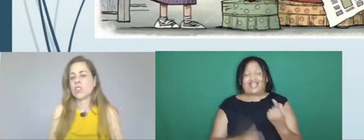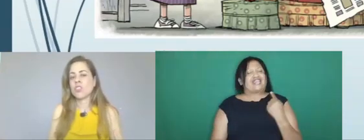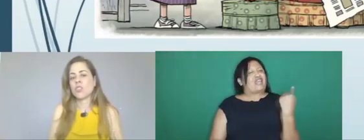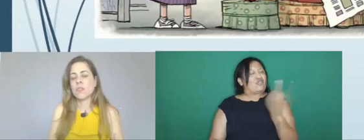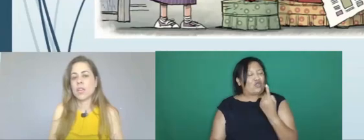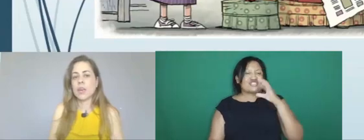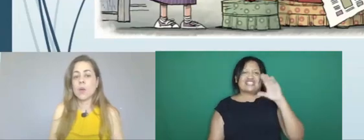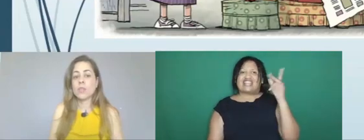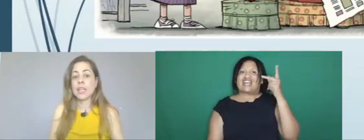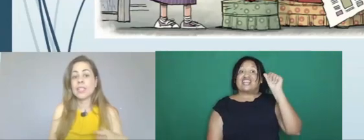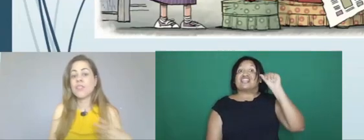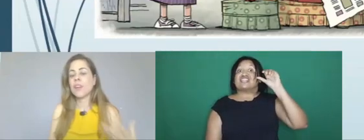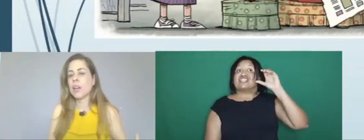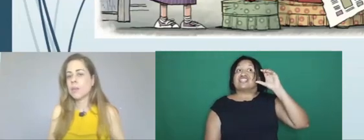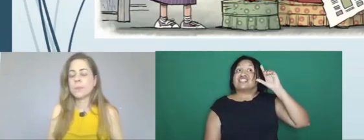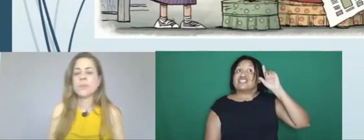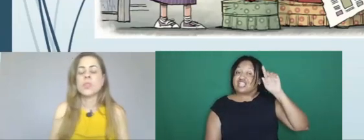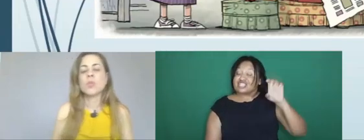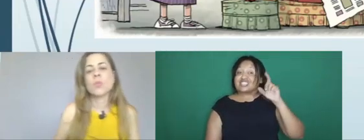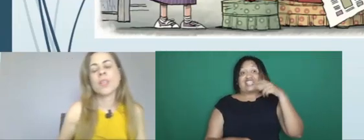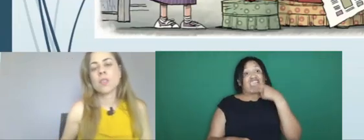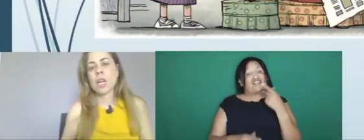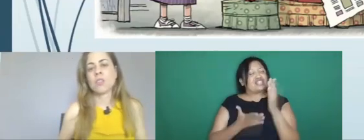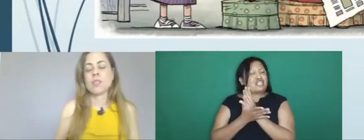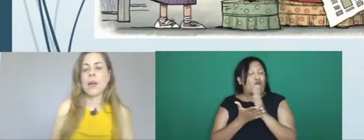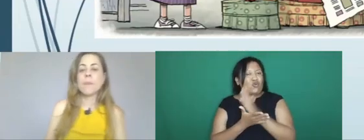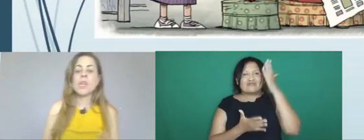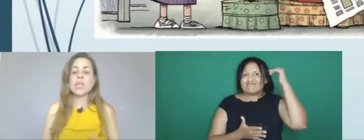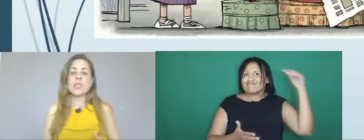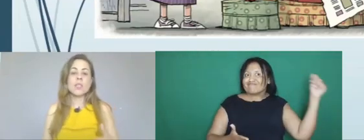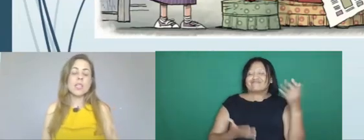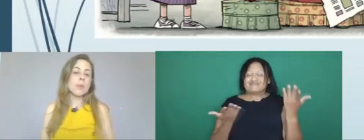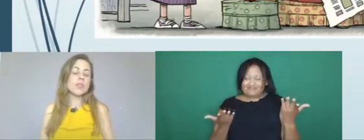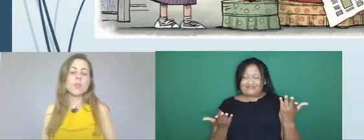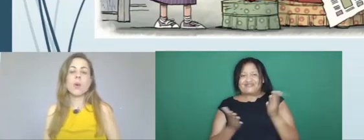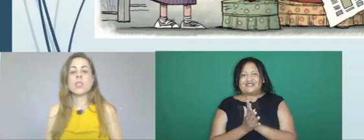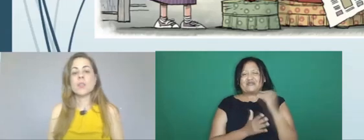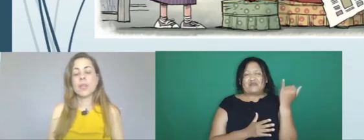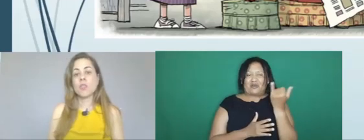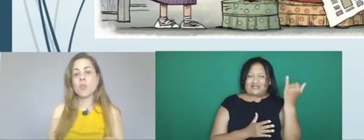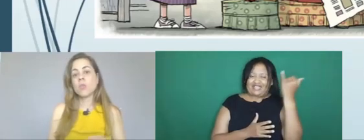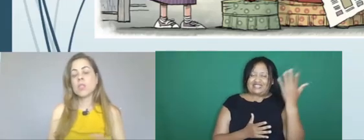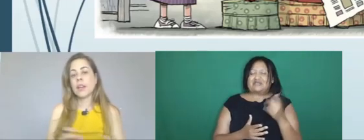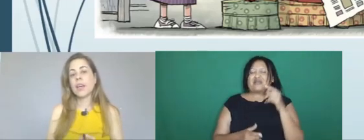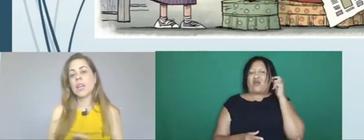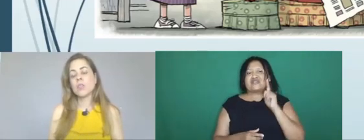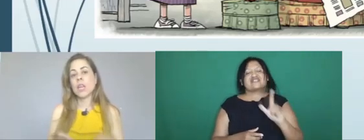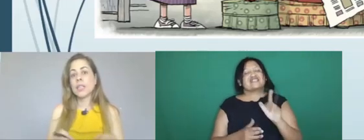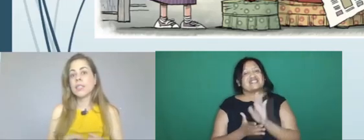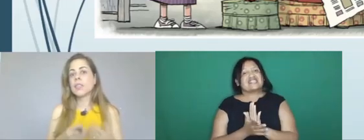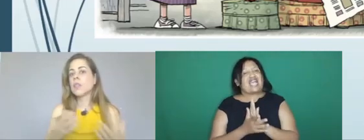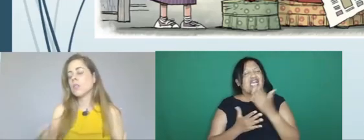que a gente vai ler agora tá na fala dos personagens tá então esses elementos são importantes para que a gente consiga